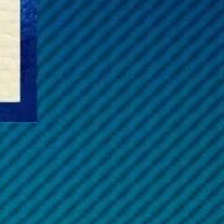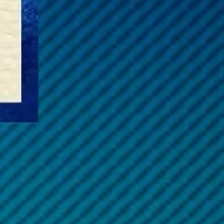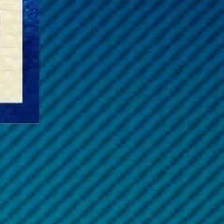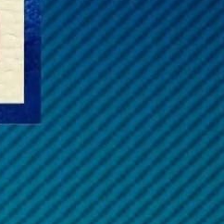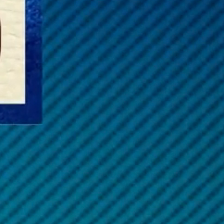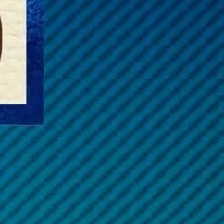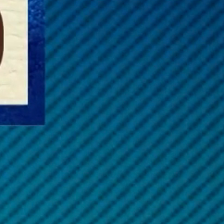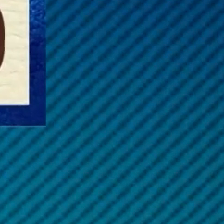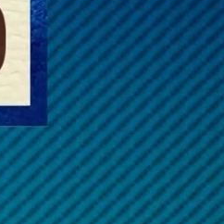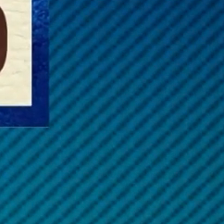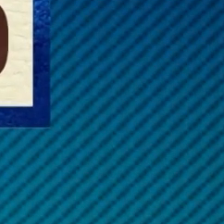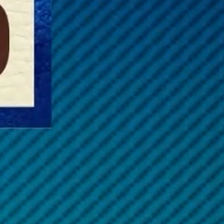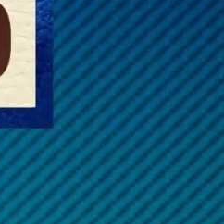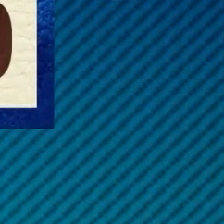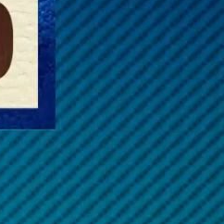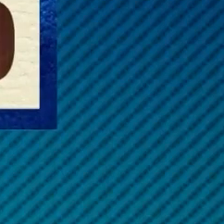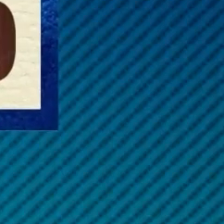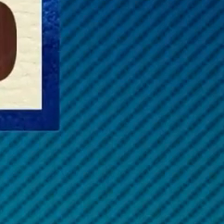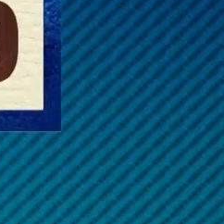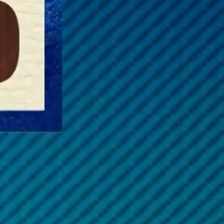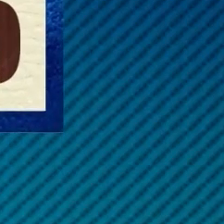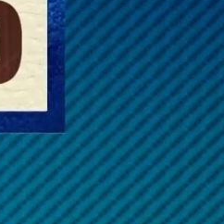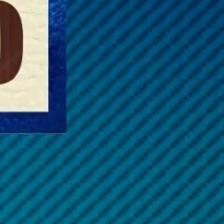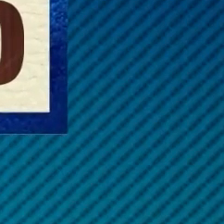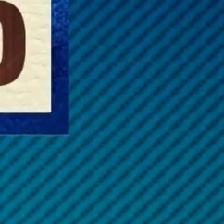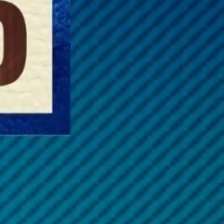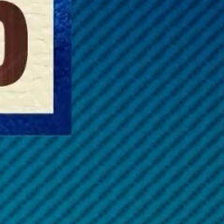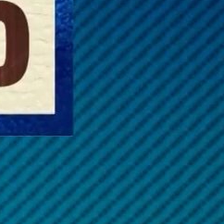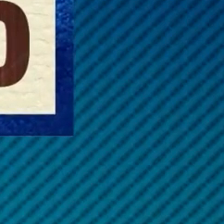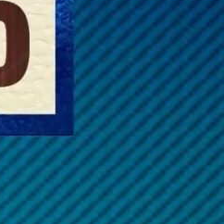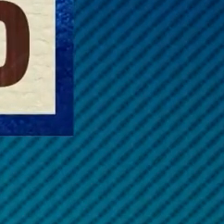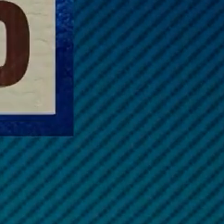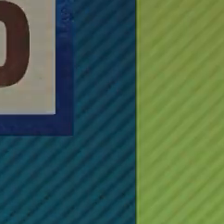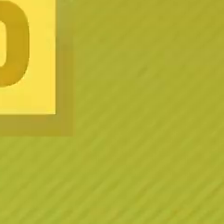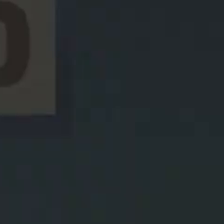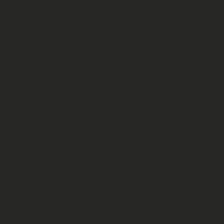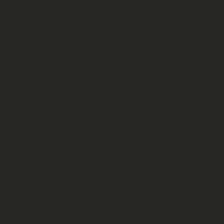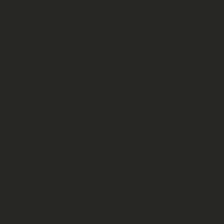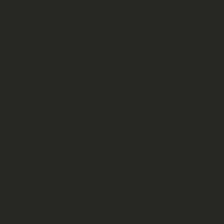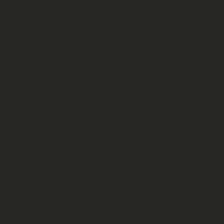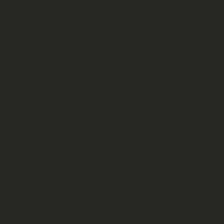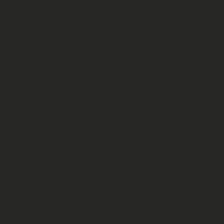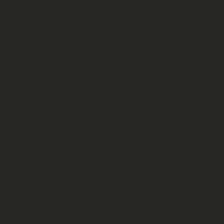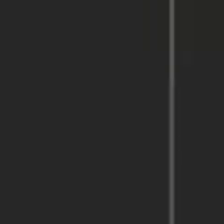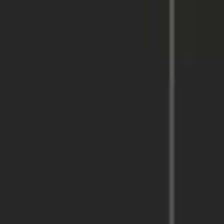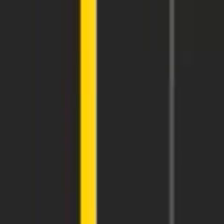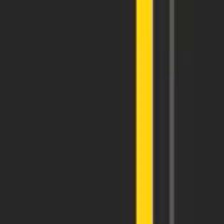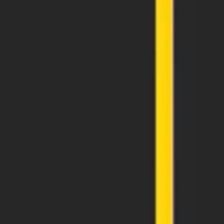Já somos mais de 20 mil inscritos. Contamos com você.